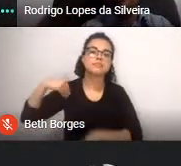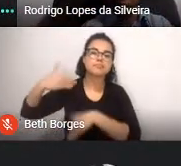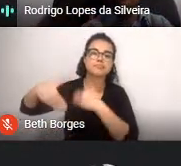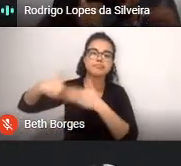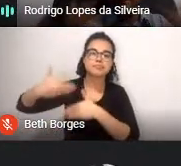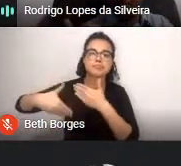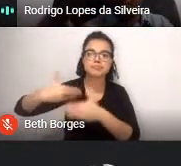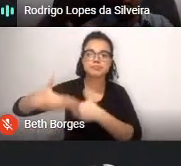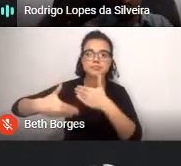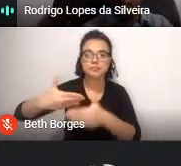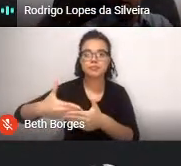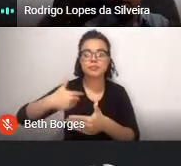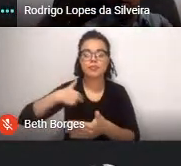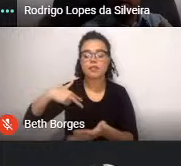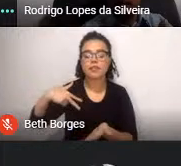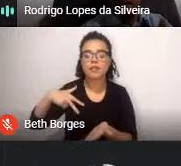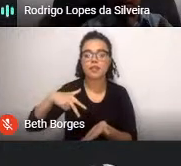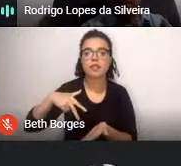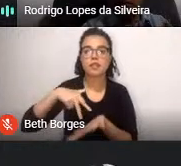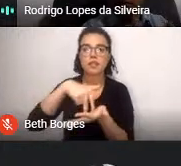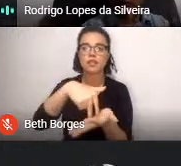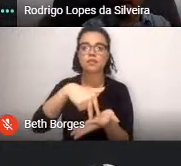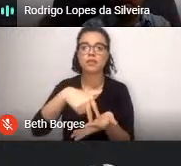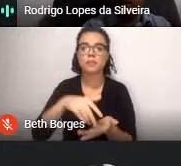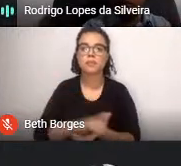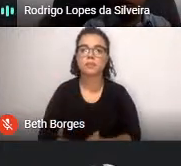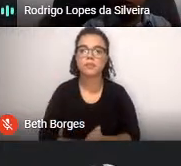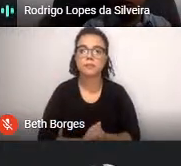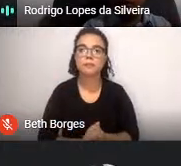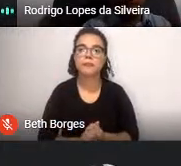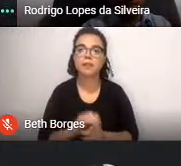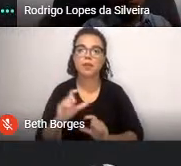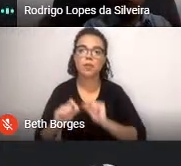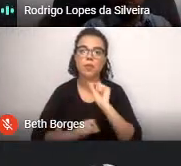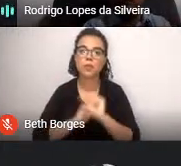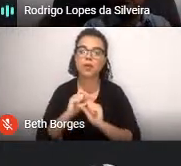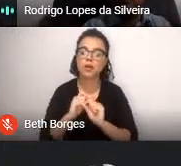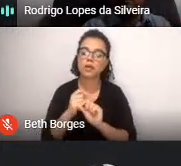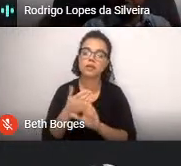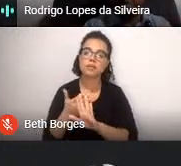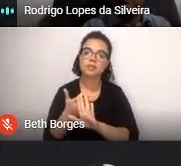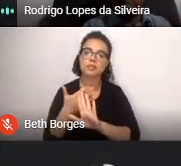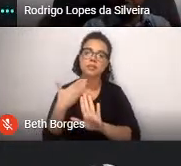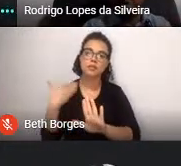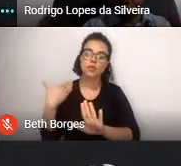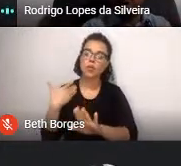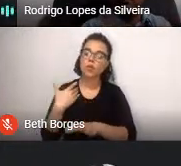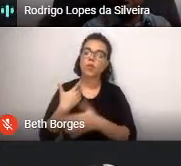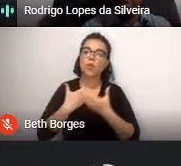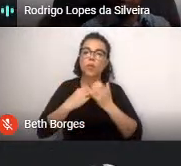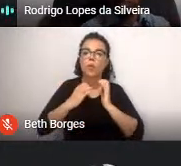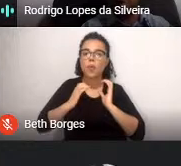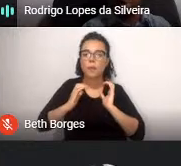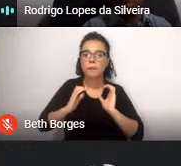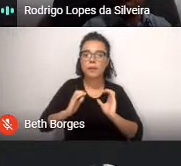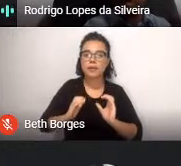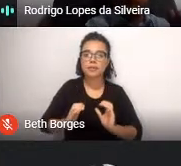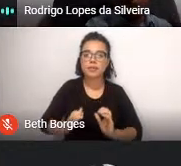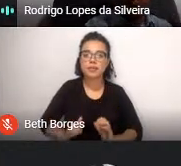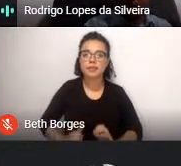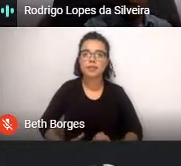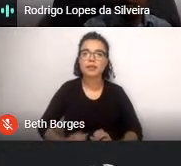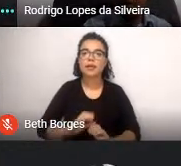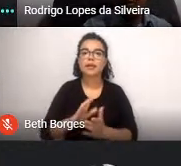de enfrentamento, quebrando o repertório dos comportamentos de compensação, de esquiva